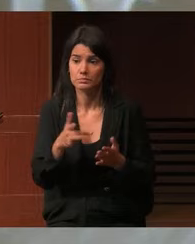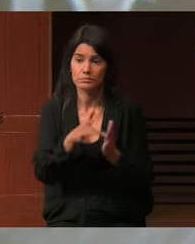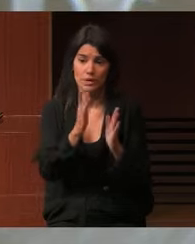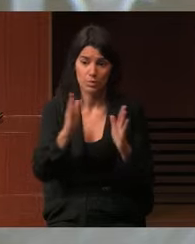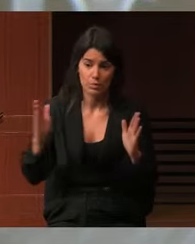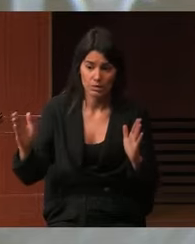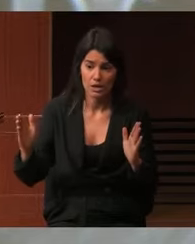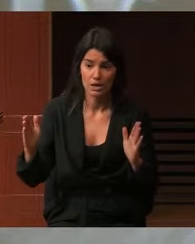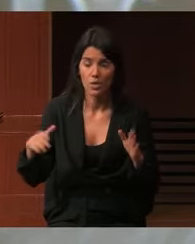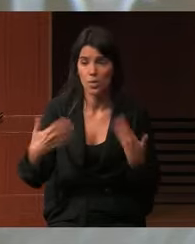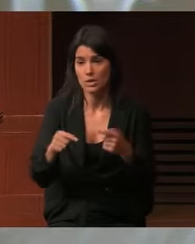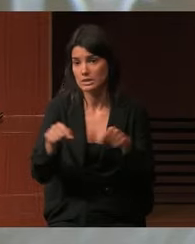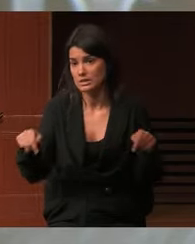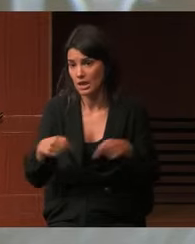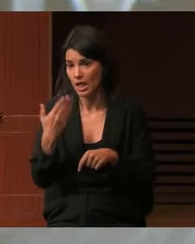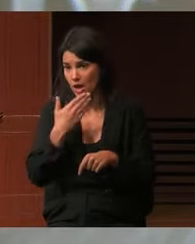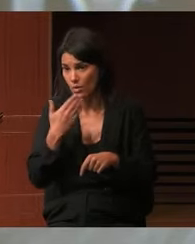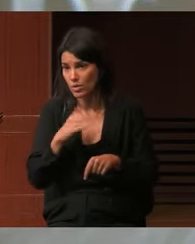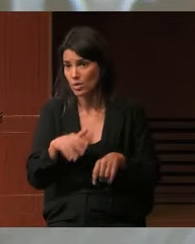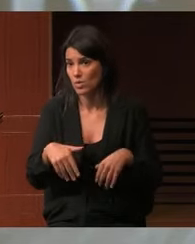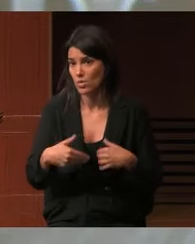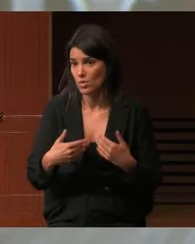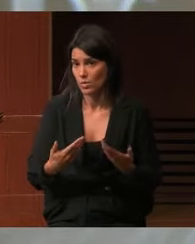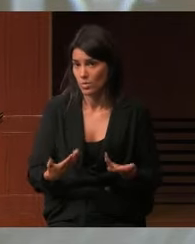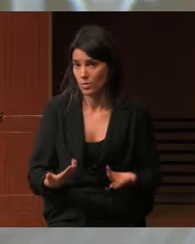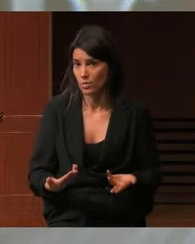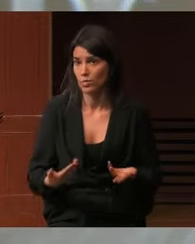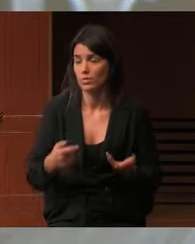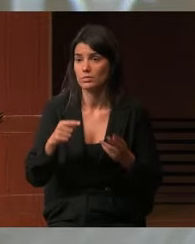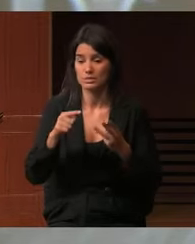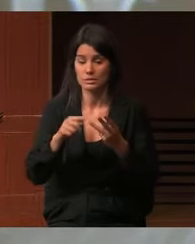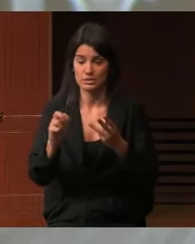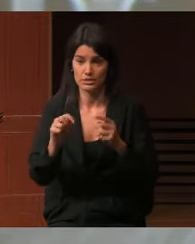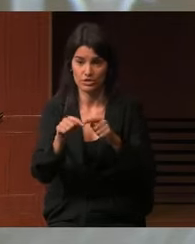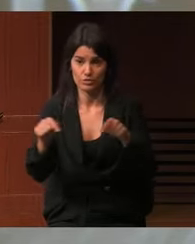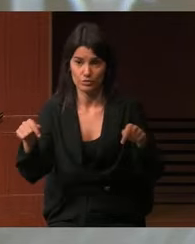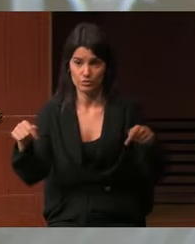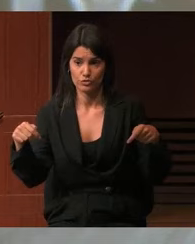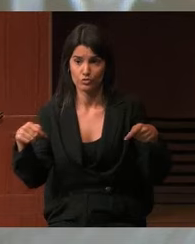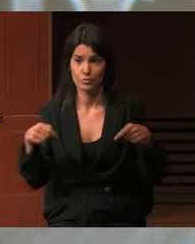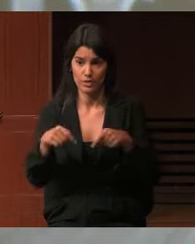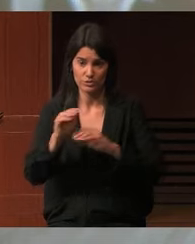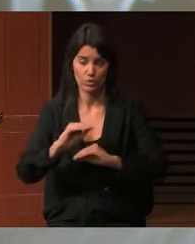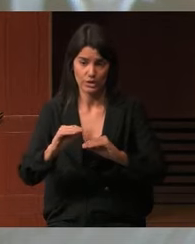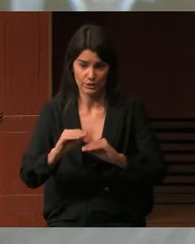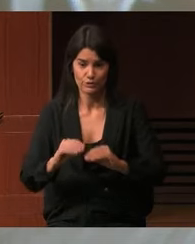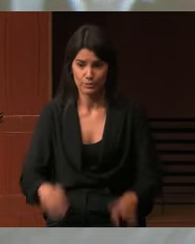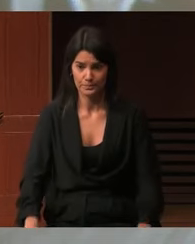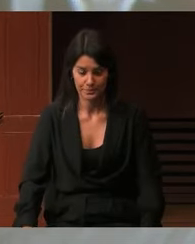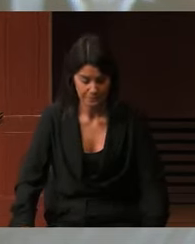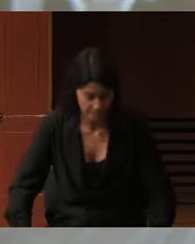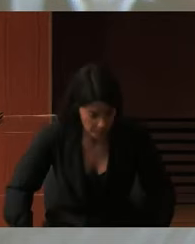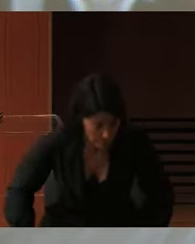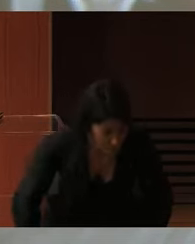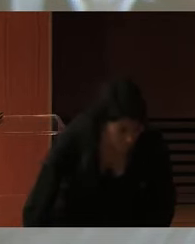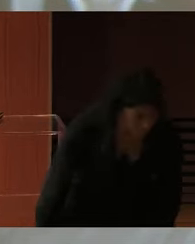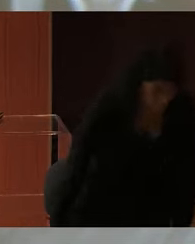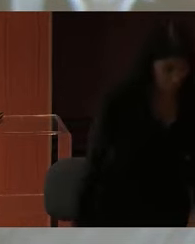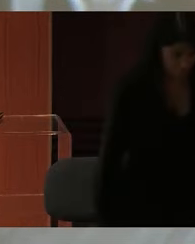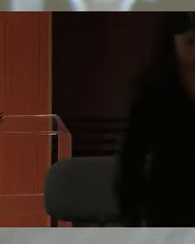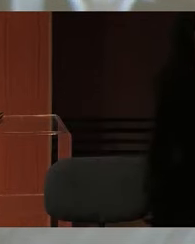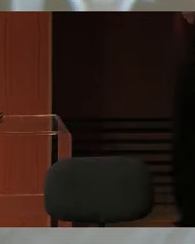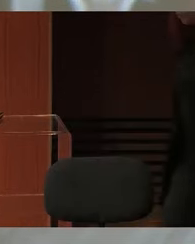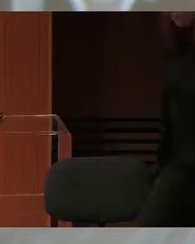biblioteca, uma sala de aula ou um terceiro espaço educativo. E todos